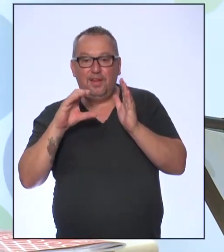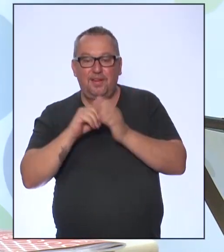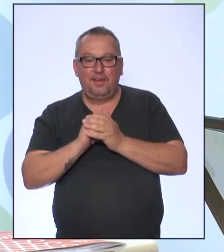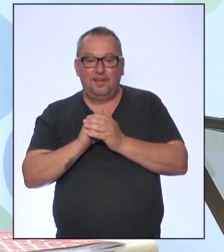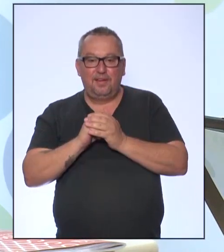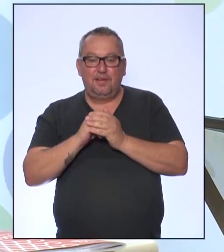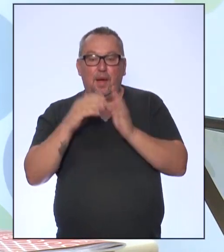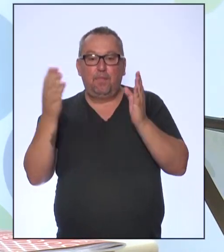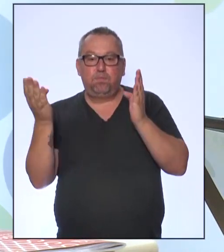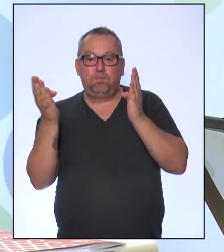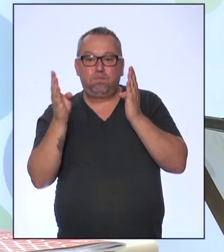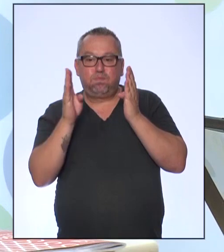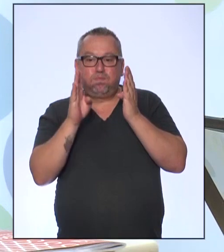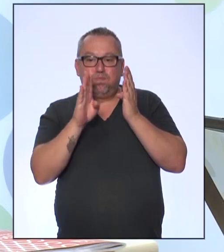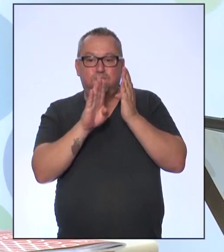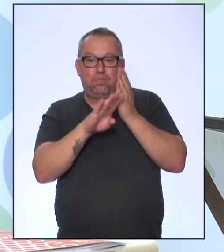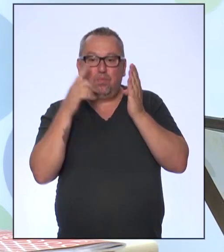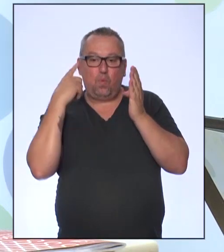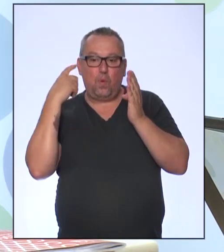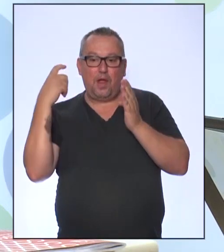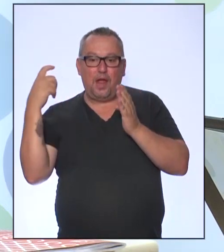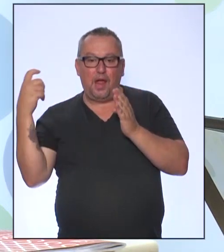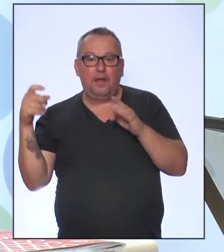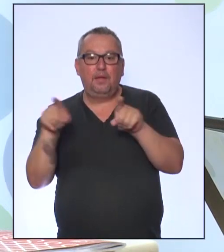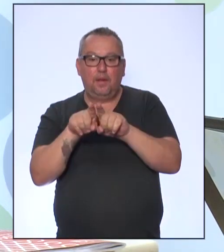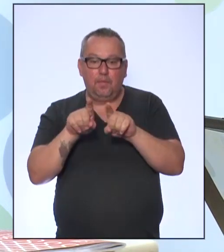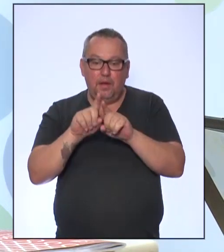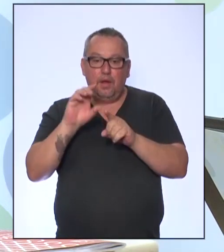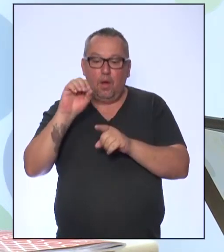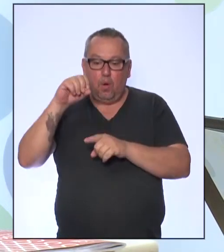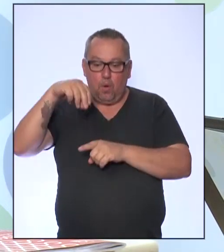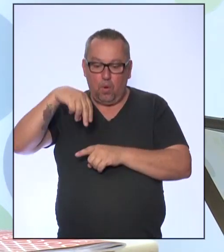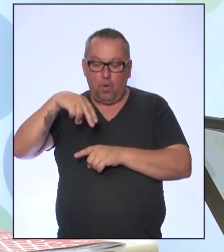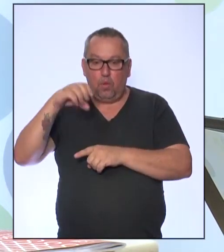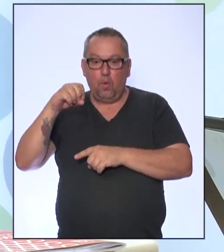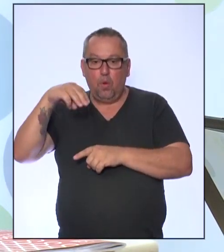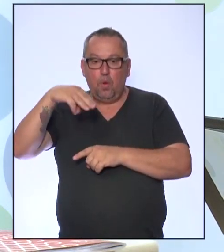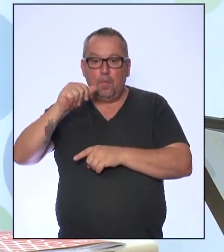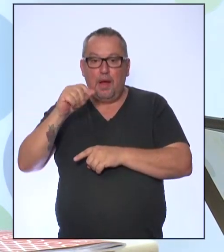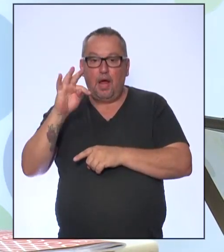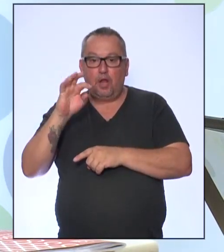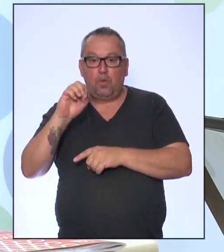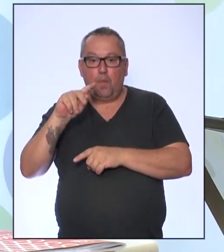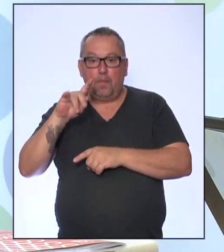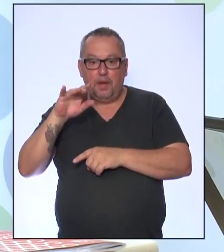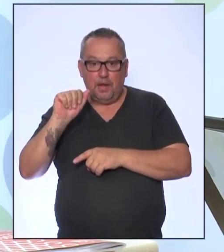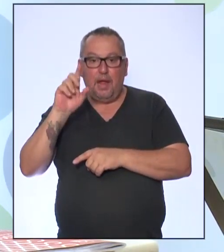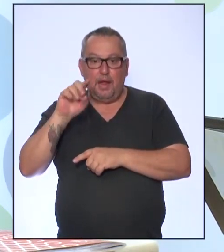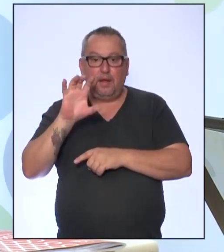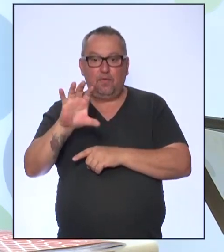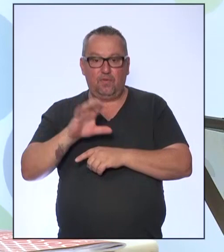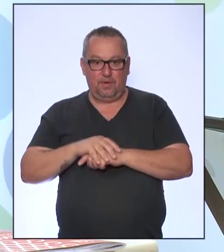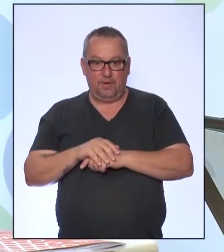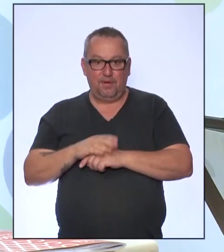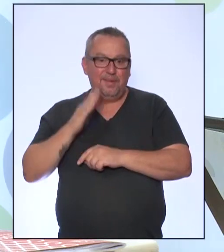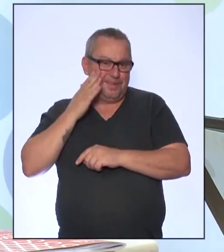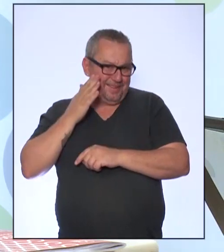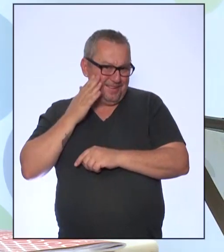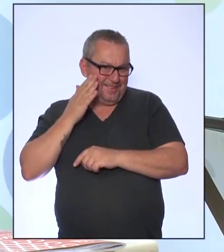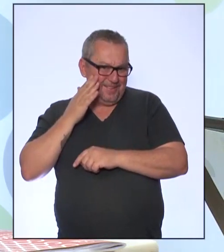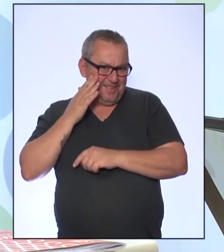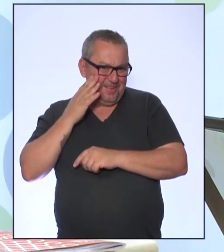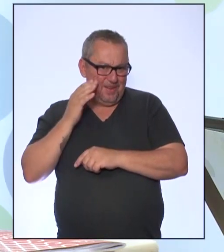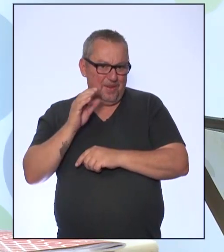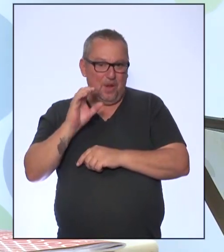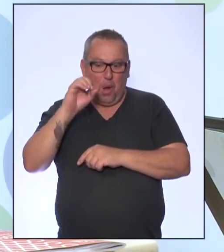lá na porta, certo? Então, a onomatopeia é a reprodução destes sons. Entenderam? Olha que